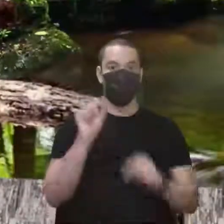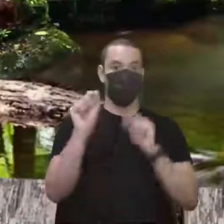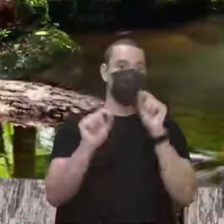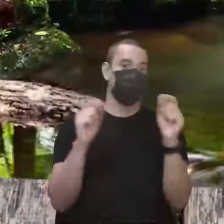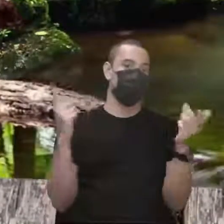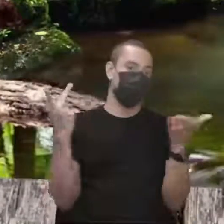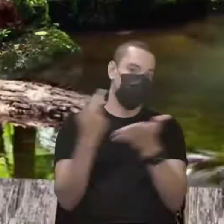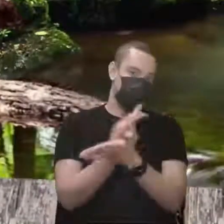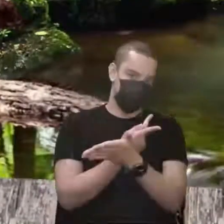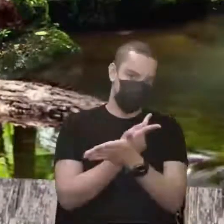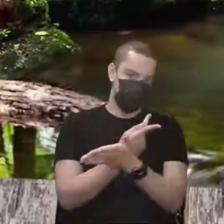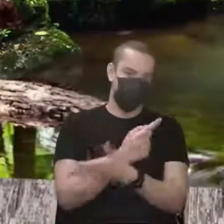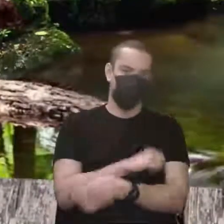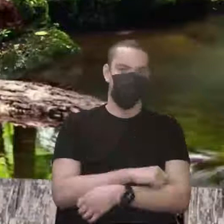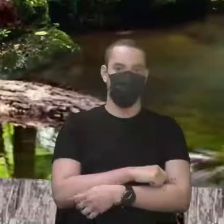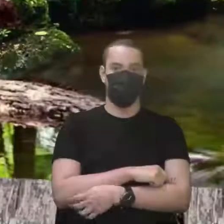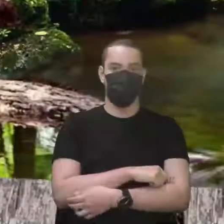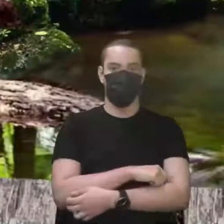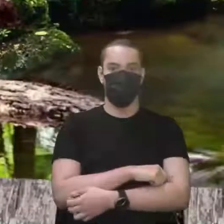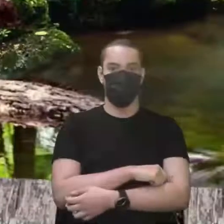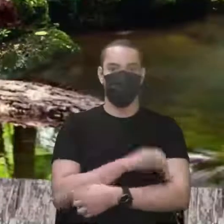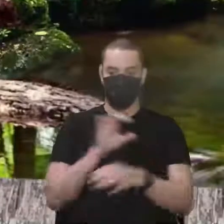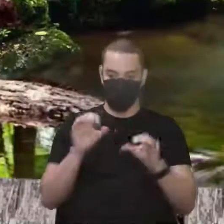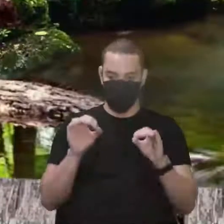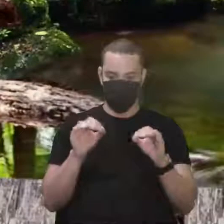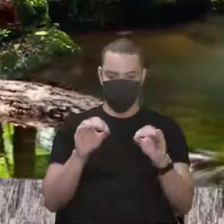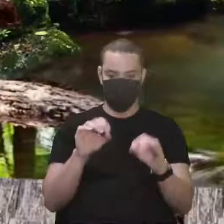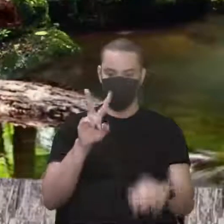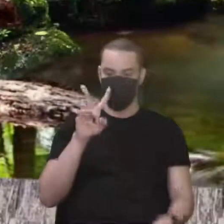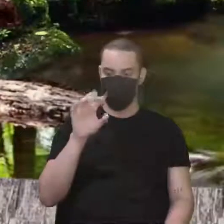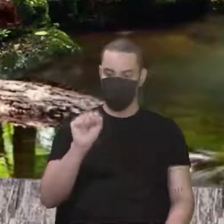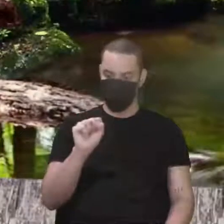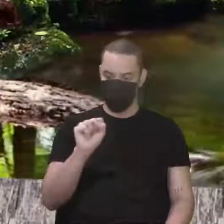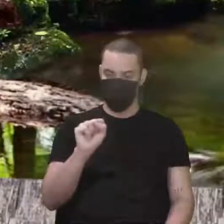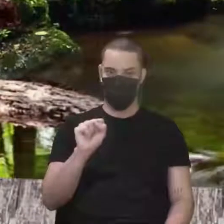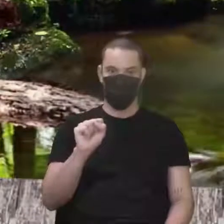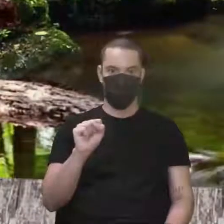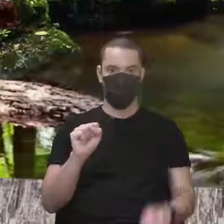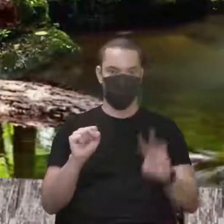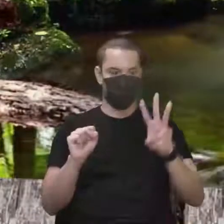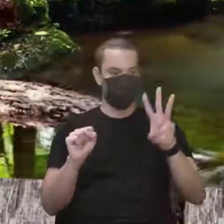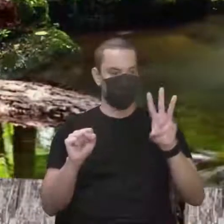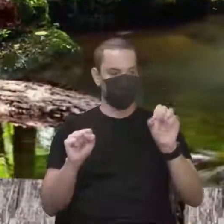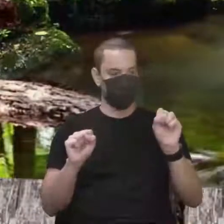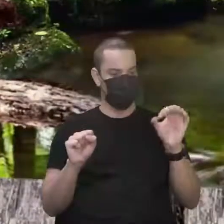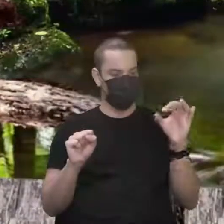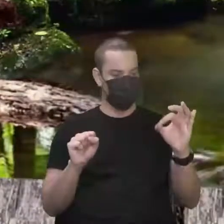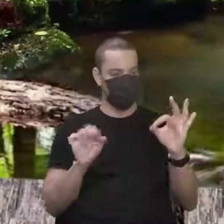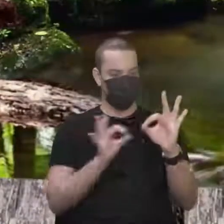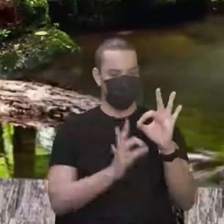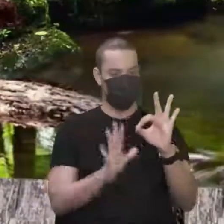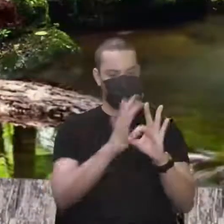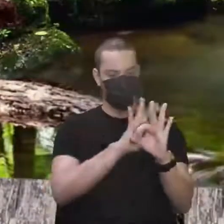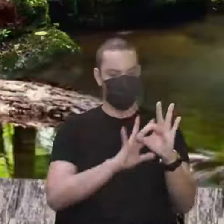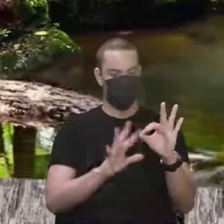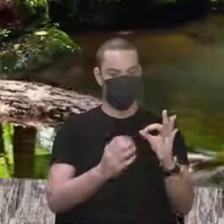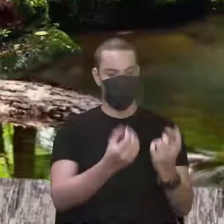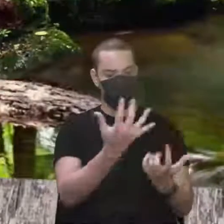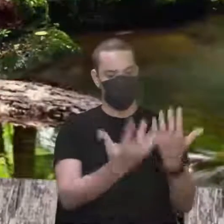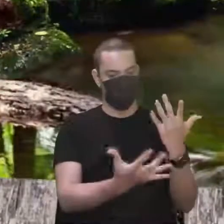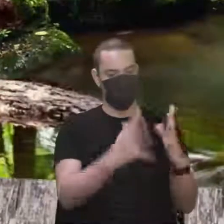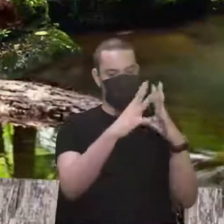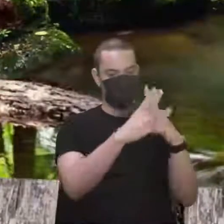aconteceu? Bactéria 2S sem cápsula. Bactérias 3S com cápsula. Foram aquecidas,